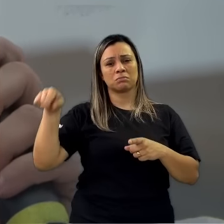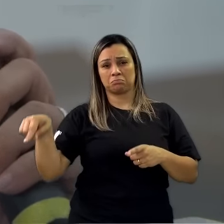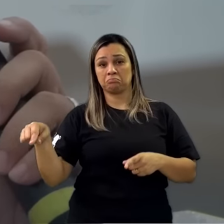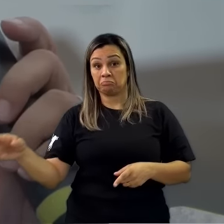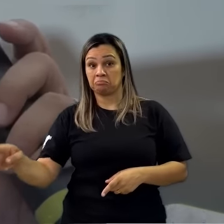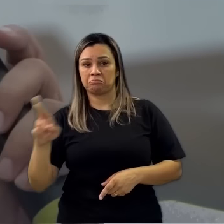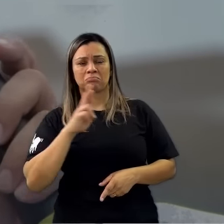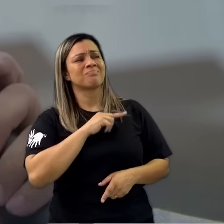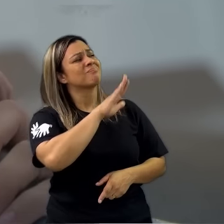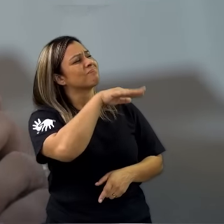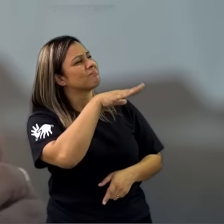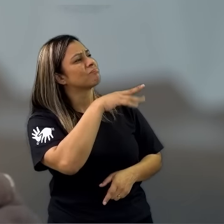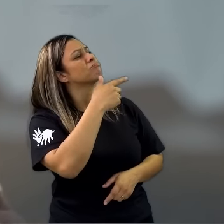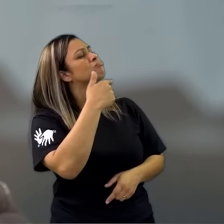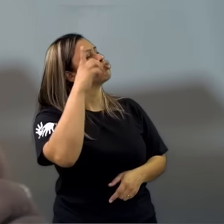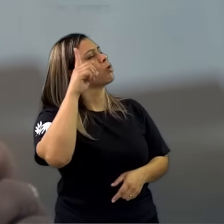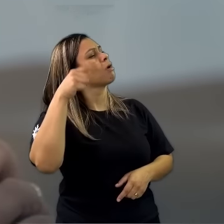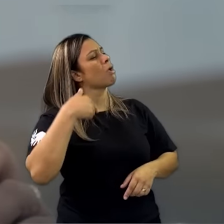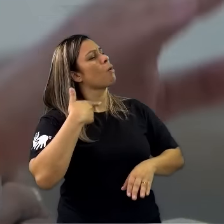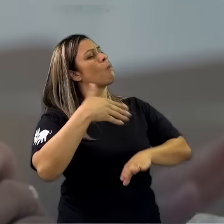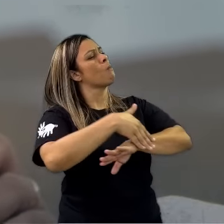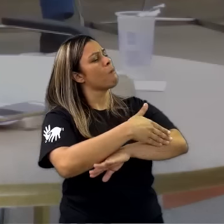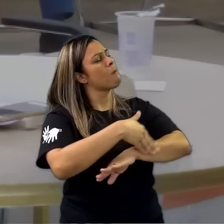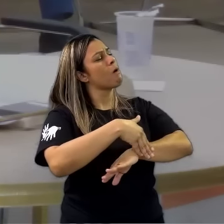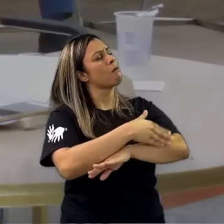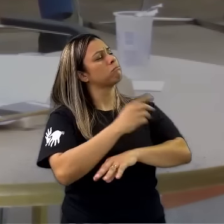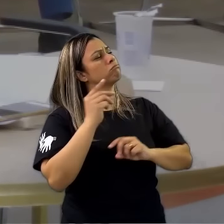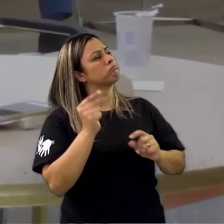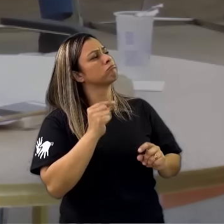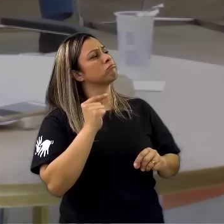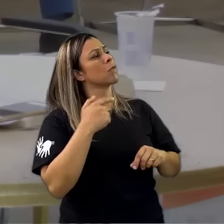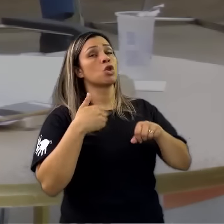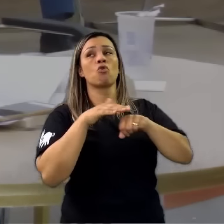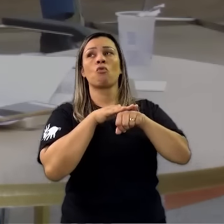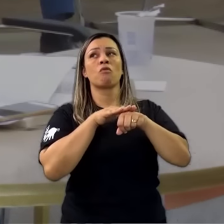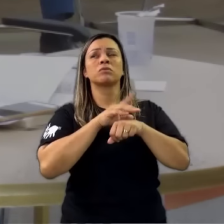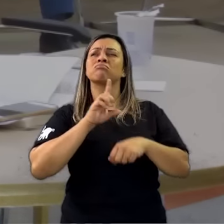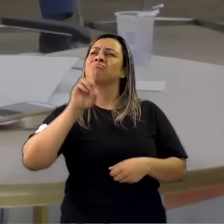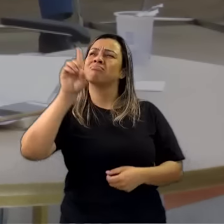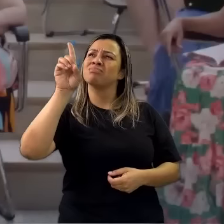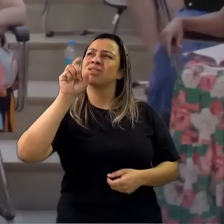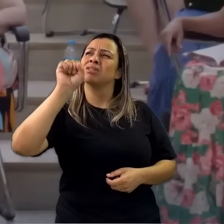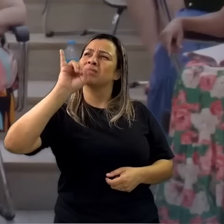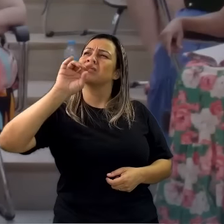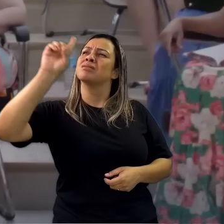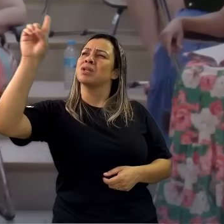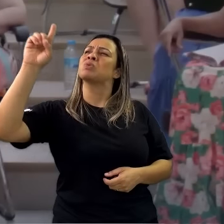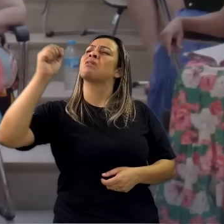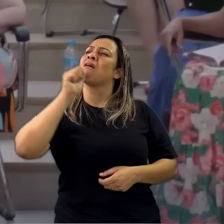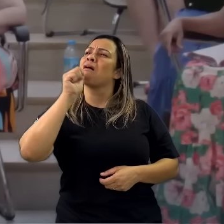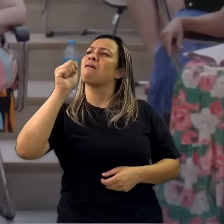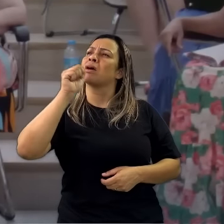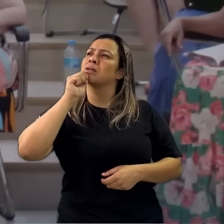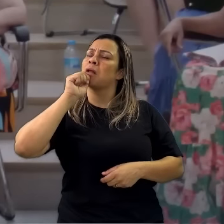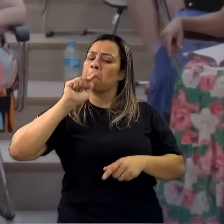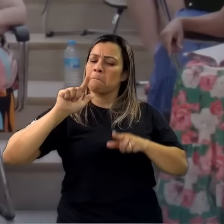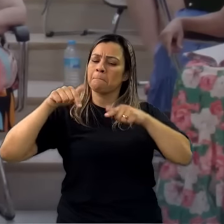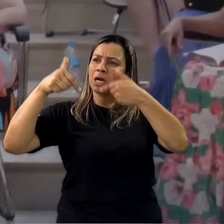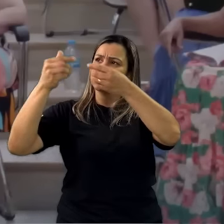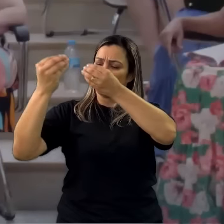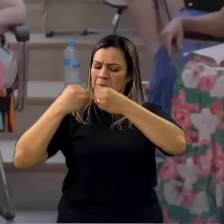eu vinha vindo andando pelas estradas Faz uns dias e eu falei para Deus no coração senhor ainda tem uma obra comigo a